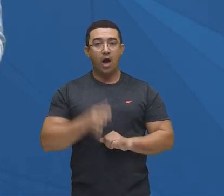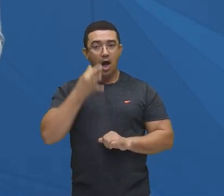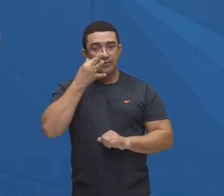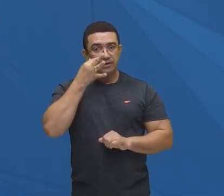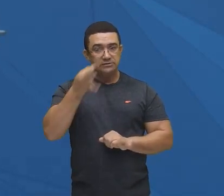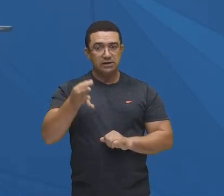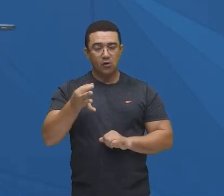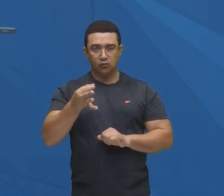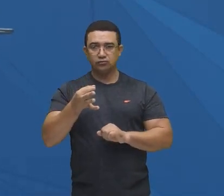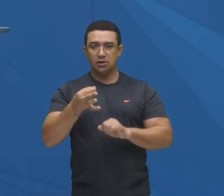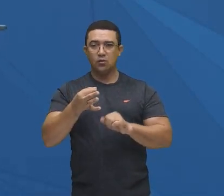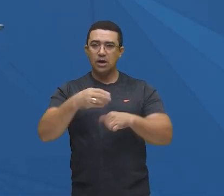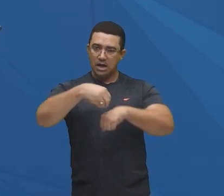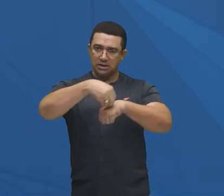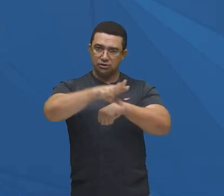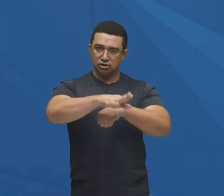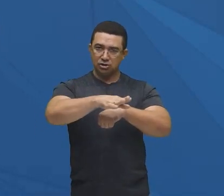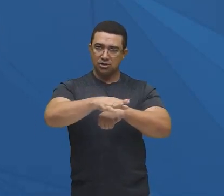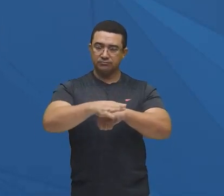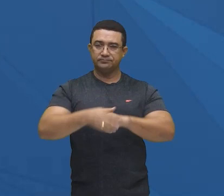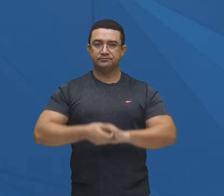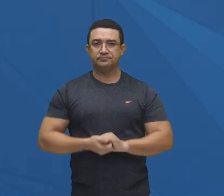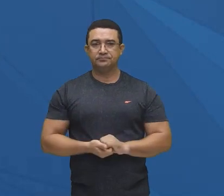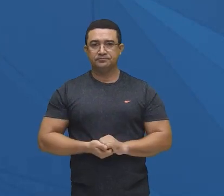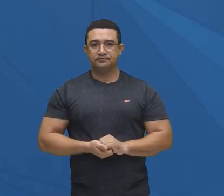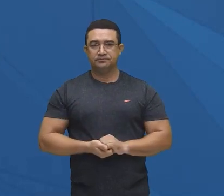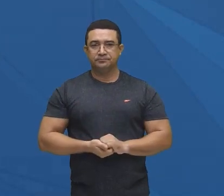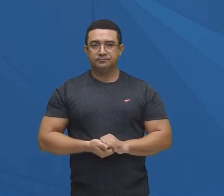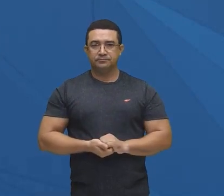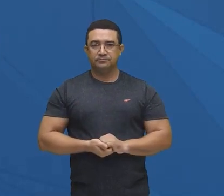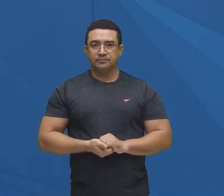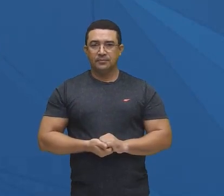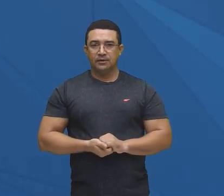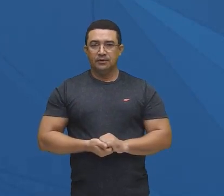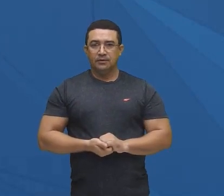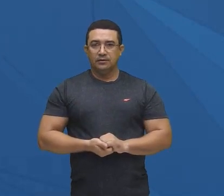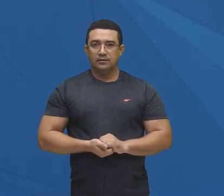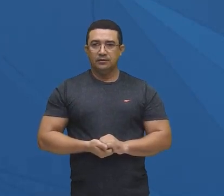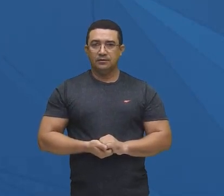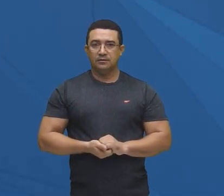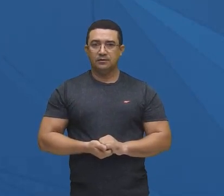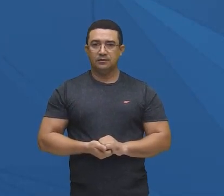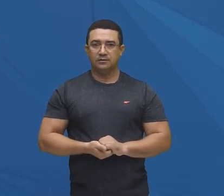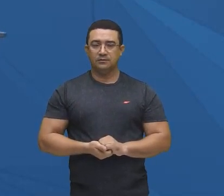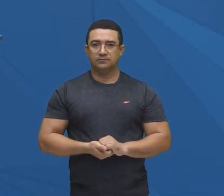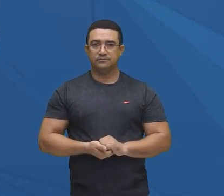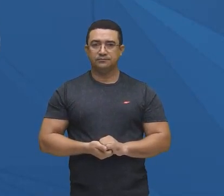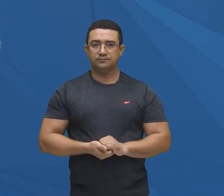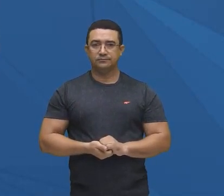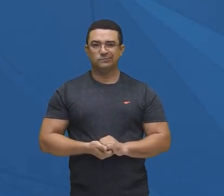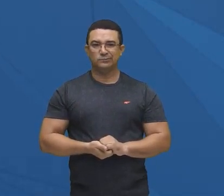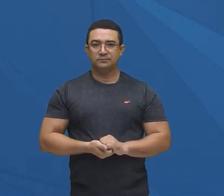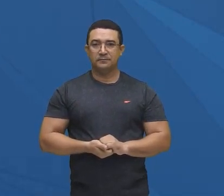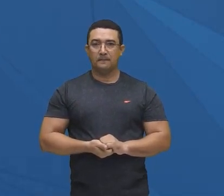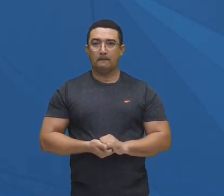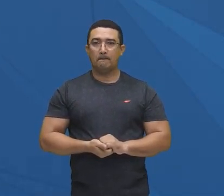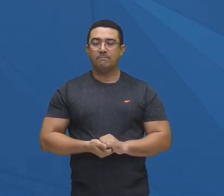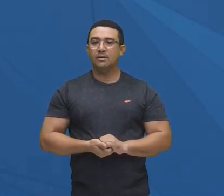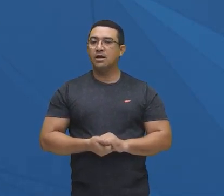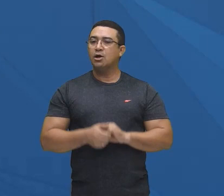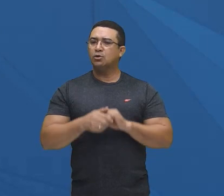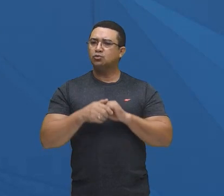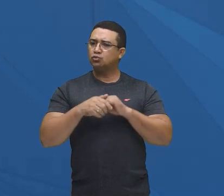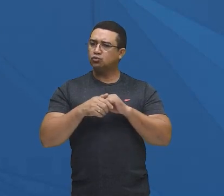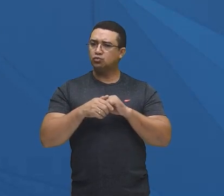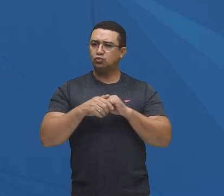nossa próxima mensagem. A gente tem que ficar atento, olha só. Temos mais uma. Nunca